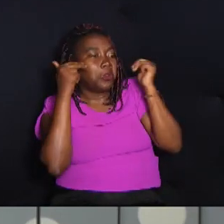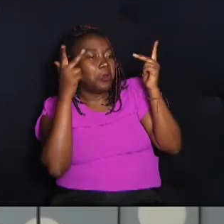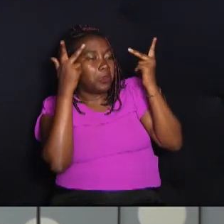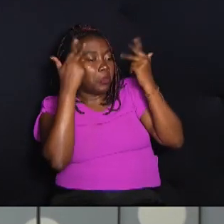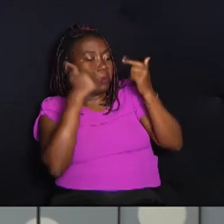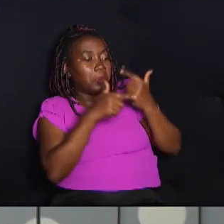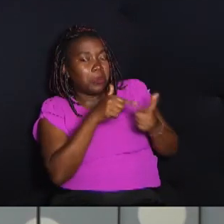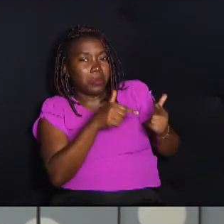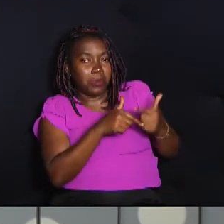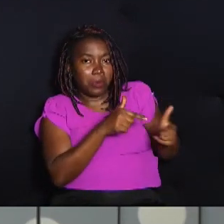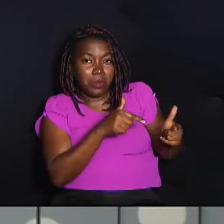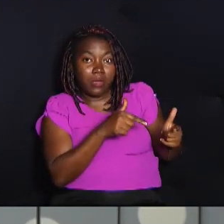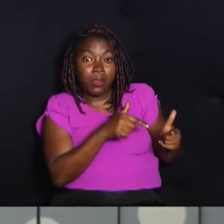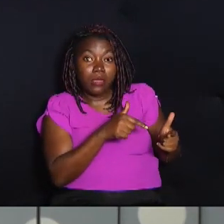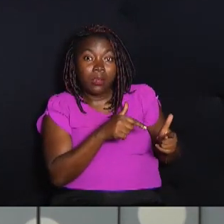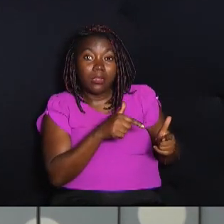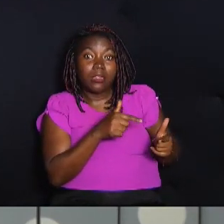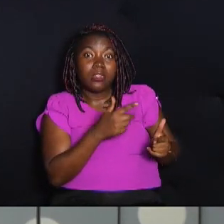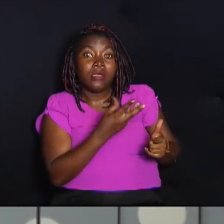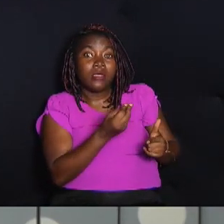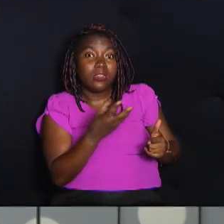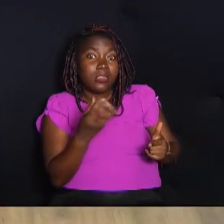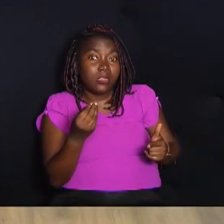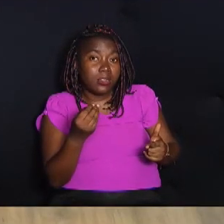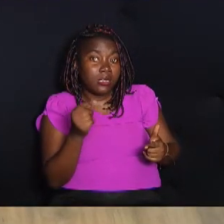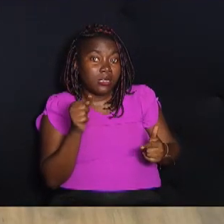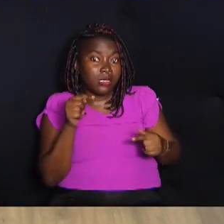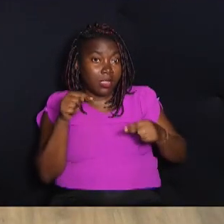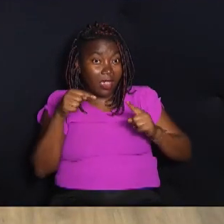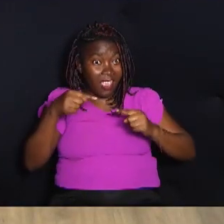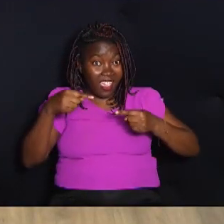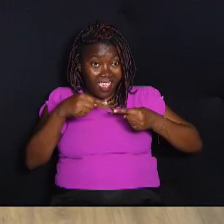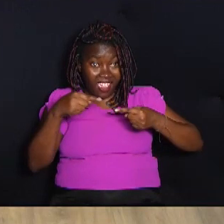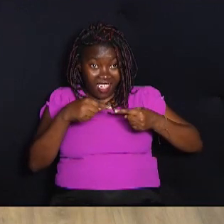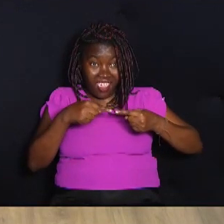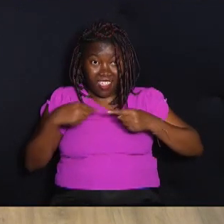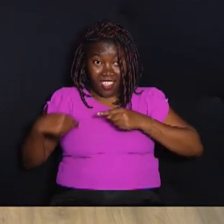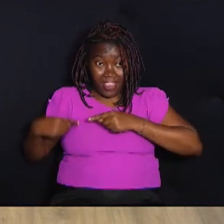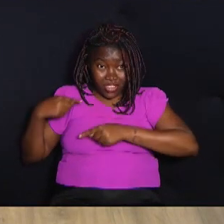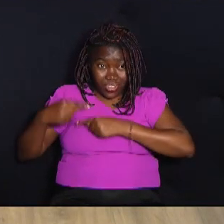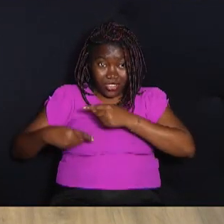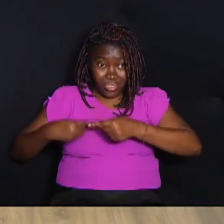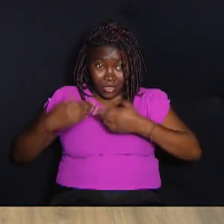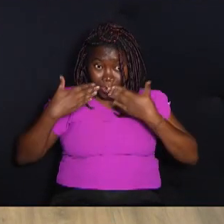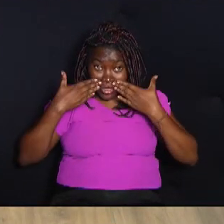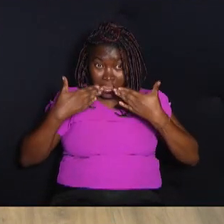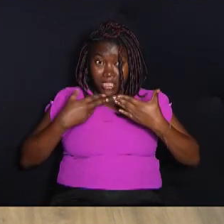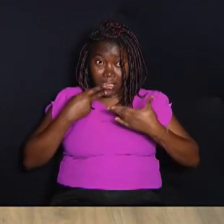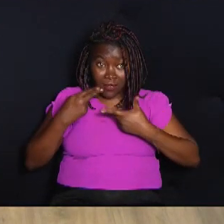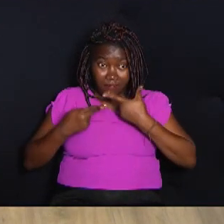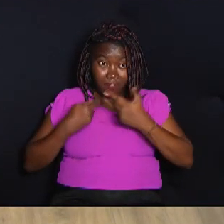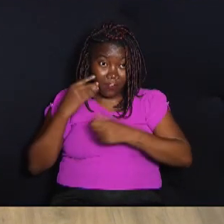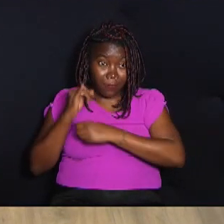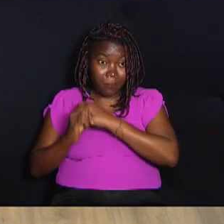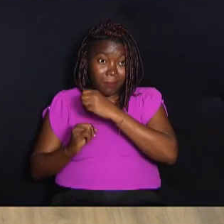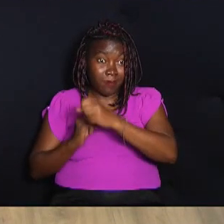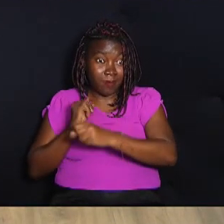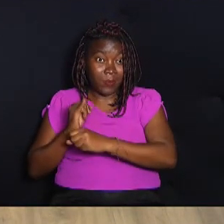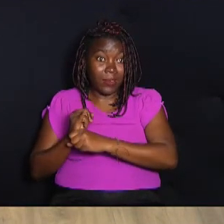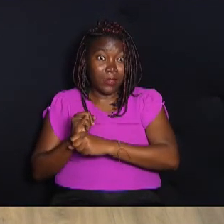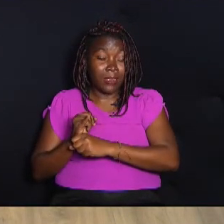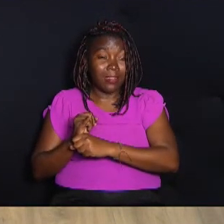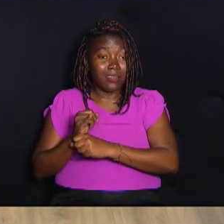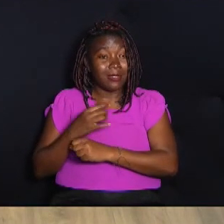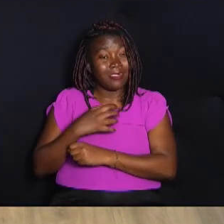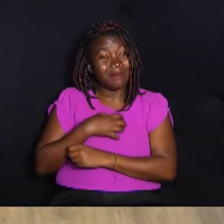situações e muitas vezes essa geração que acaba falando, que acaba expondo isso na internet, fica se